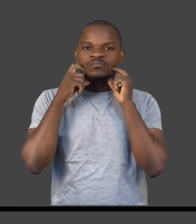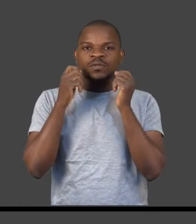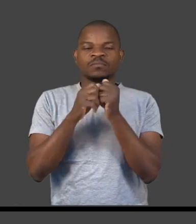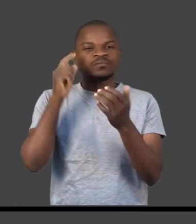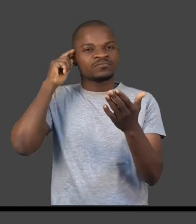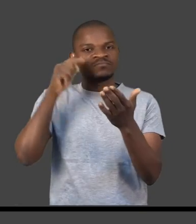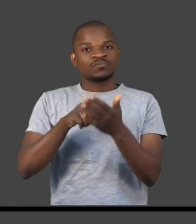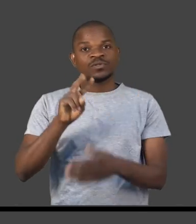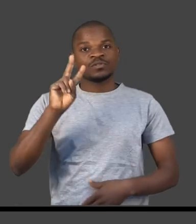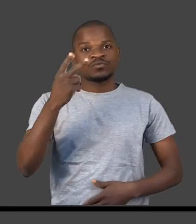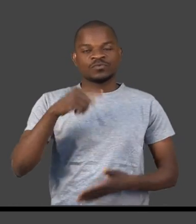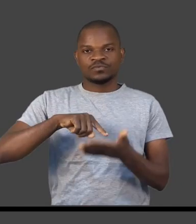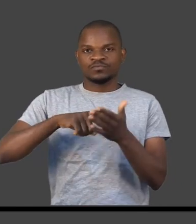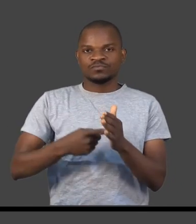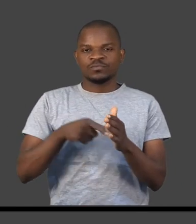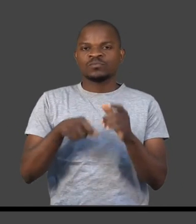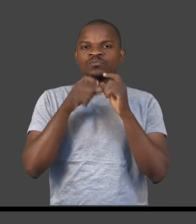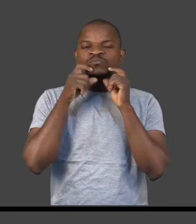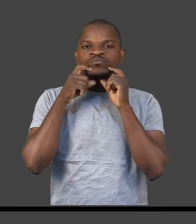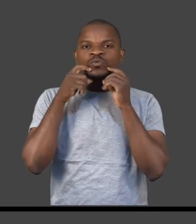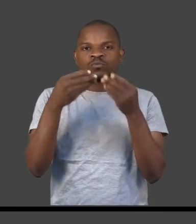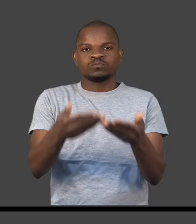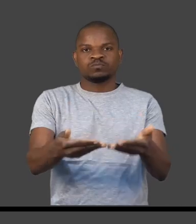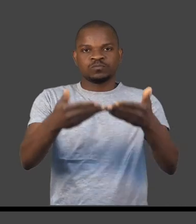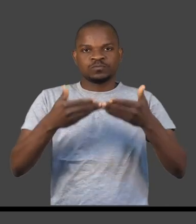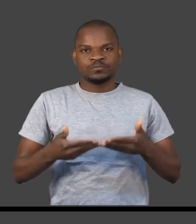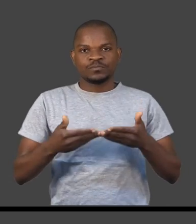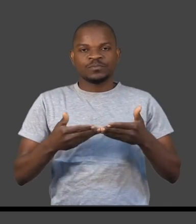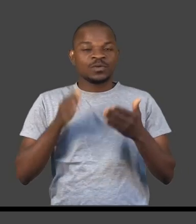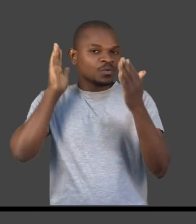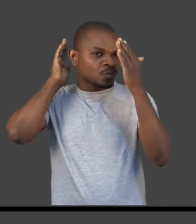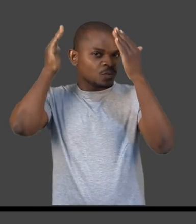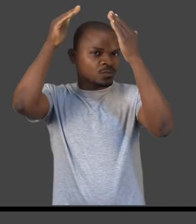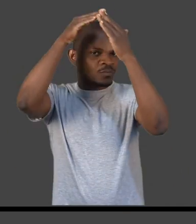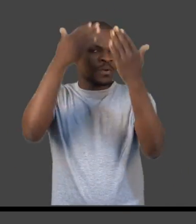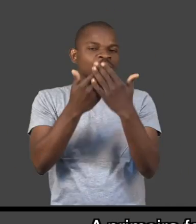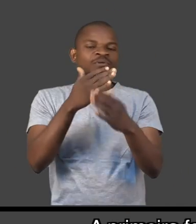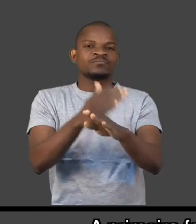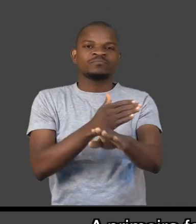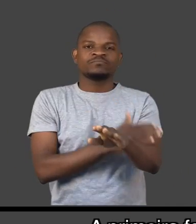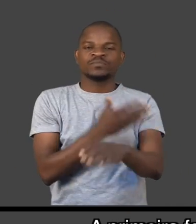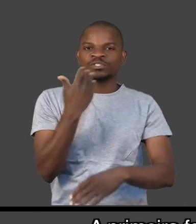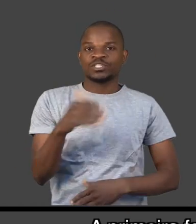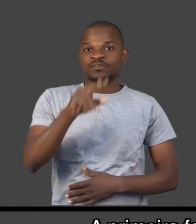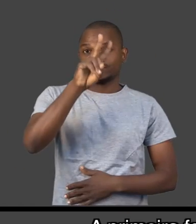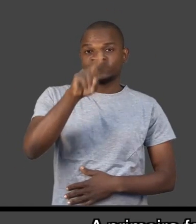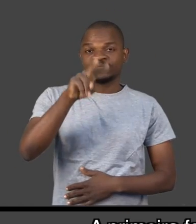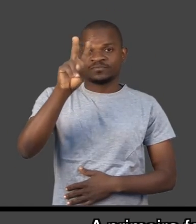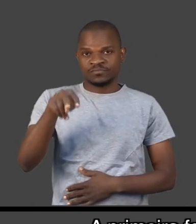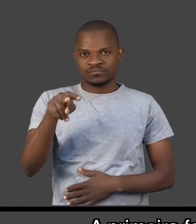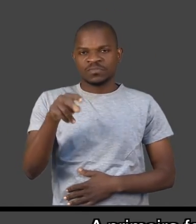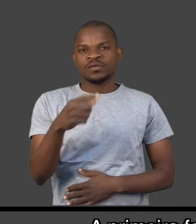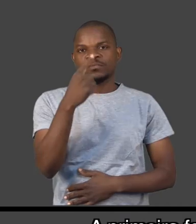um santo padre, depois da visita de João Paulo II, em 1988. A primeira aconteceu